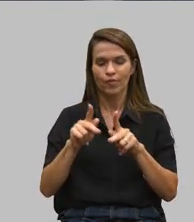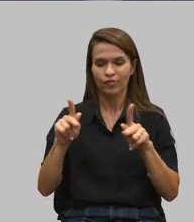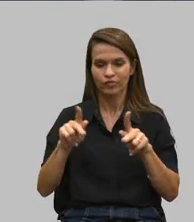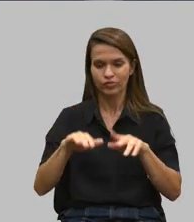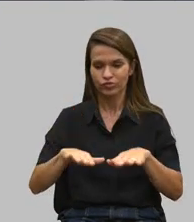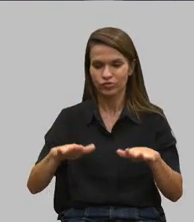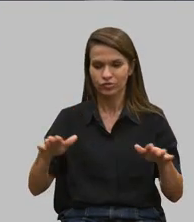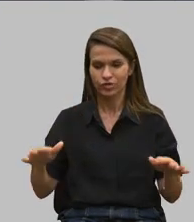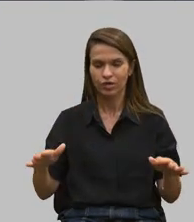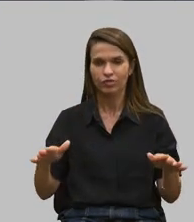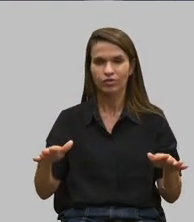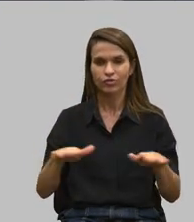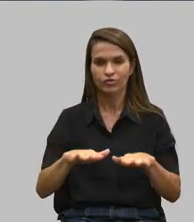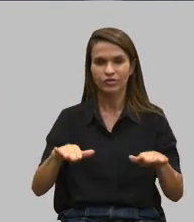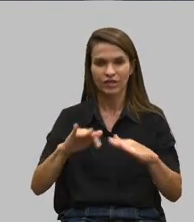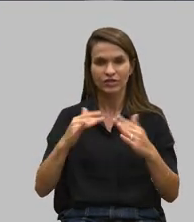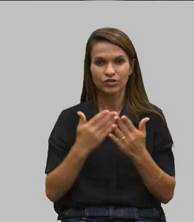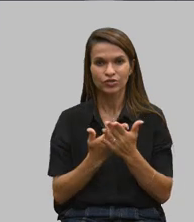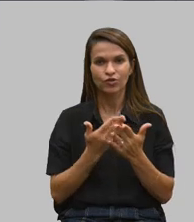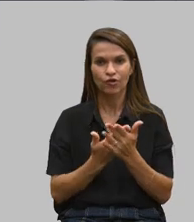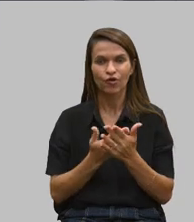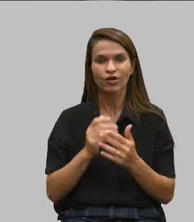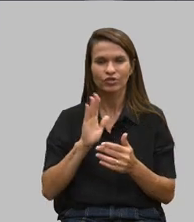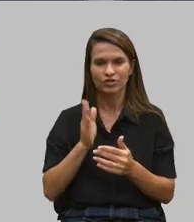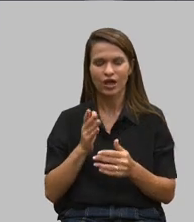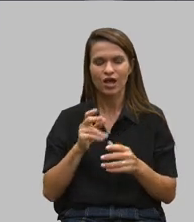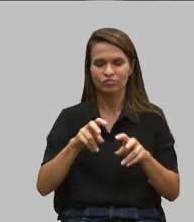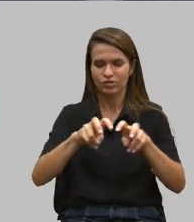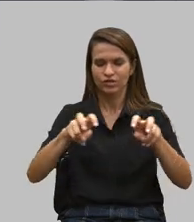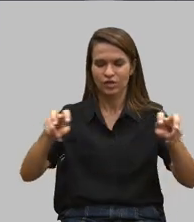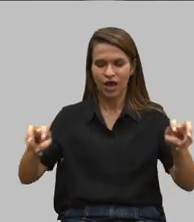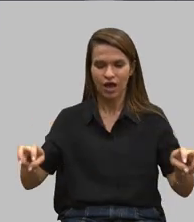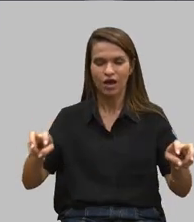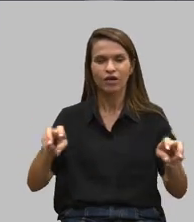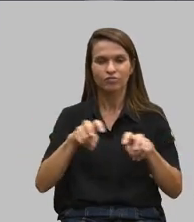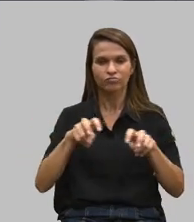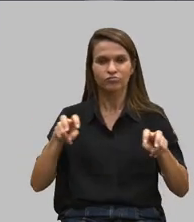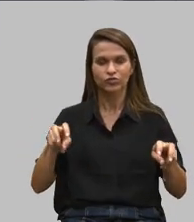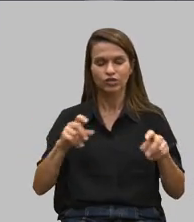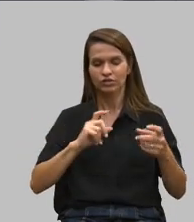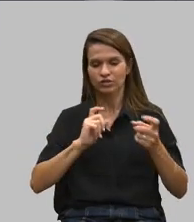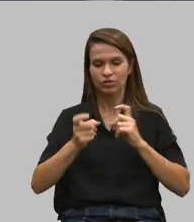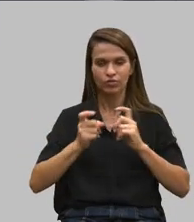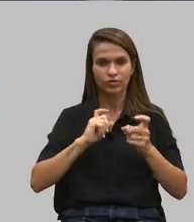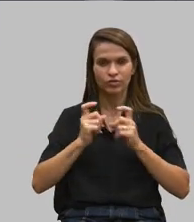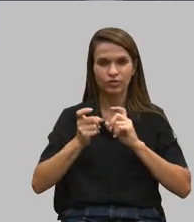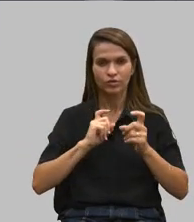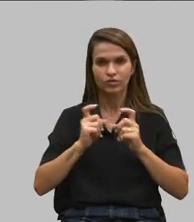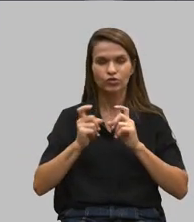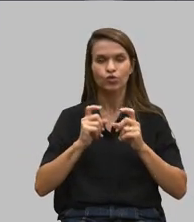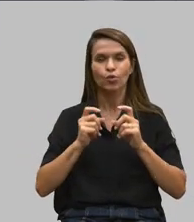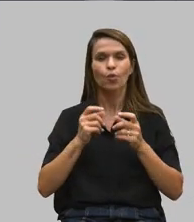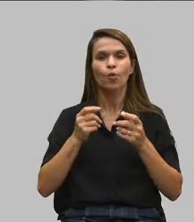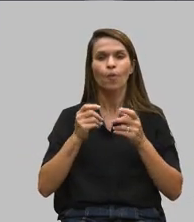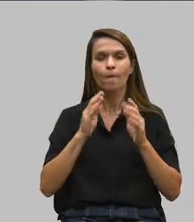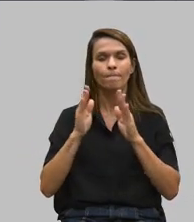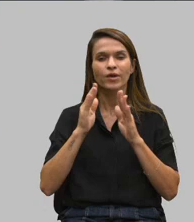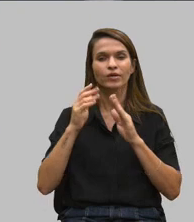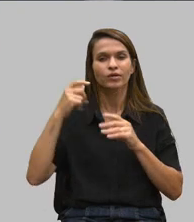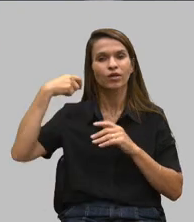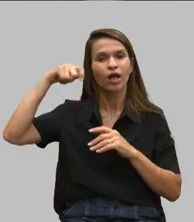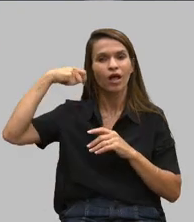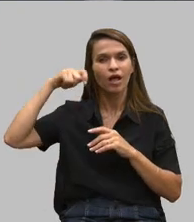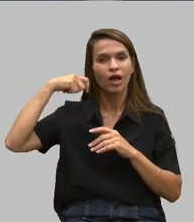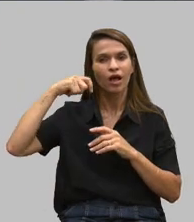desse jeito nós já colocávamos os meninos na frente das carteiras Nós já nos reuníamos durante o recreio fazíamos rifamos